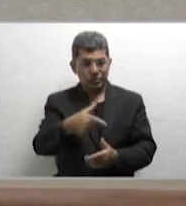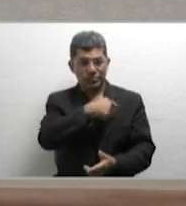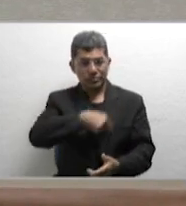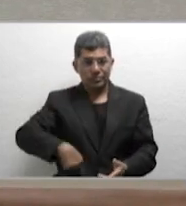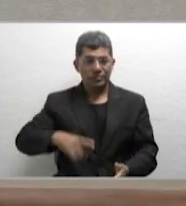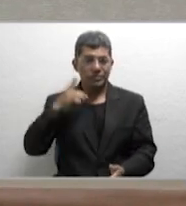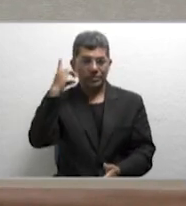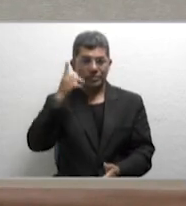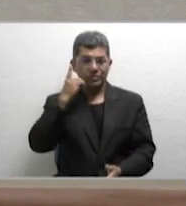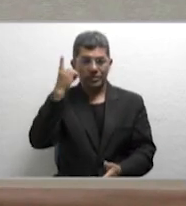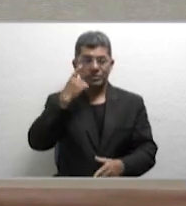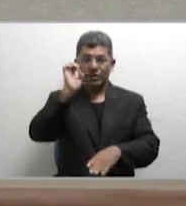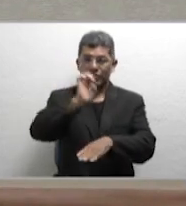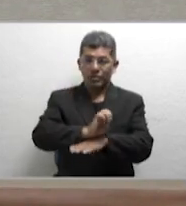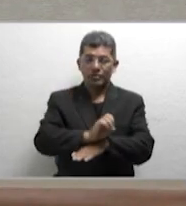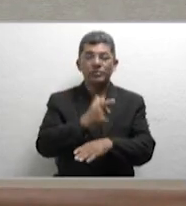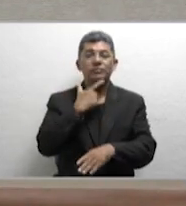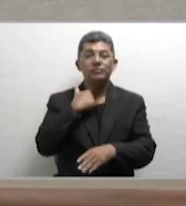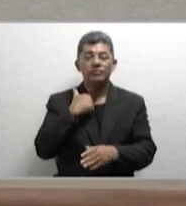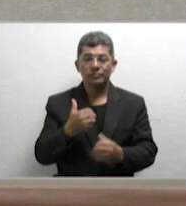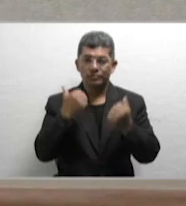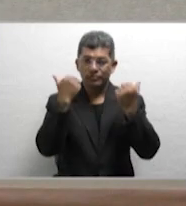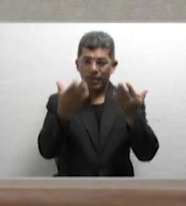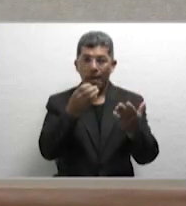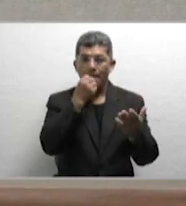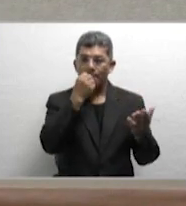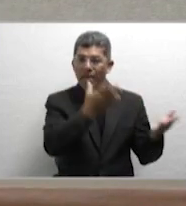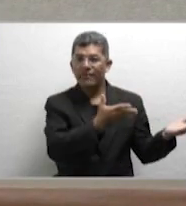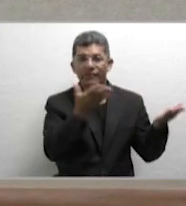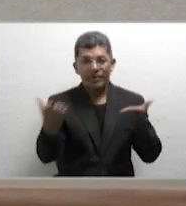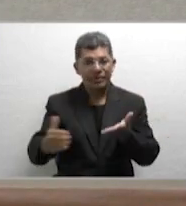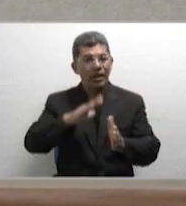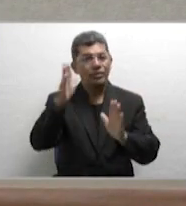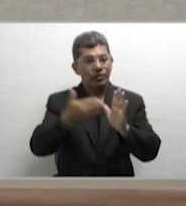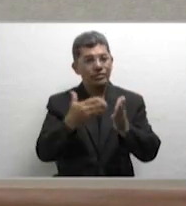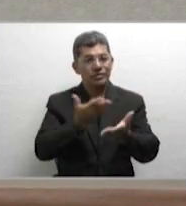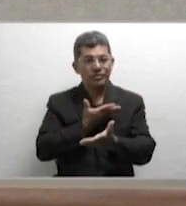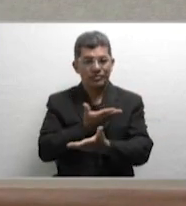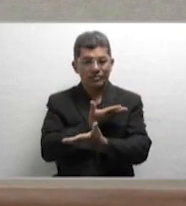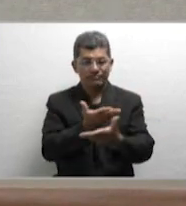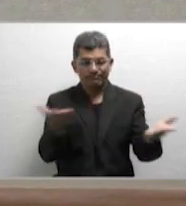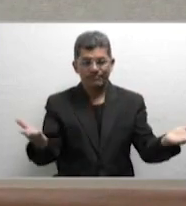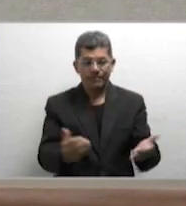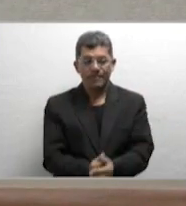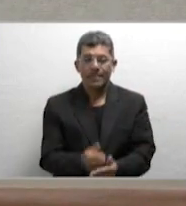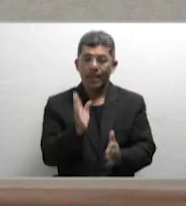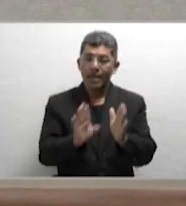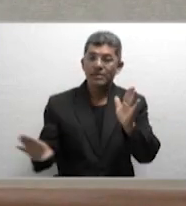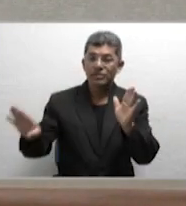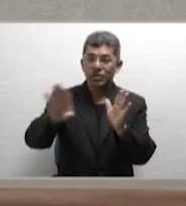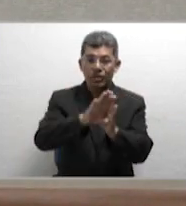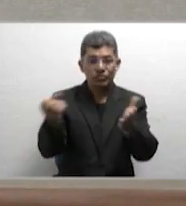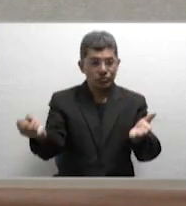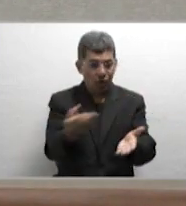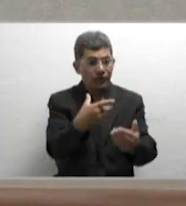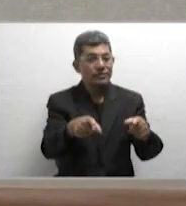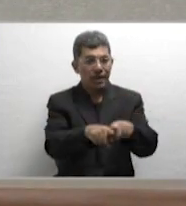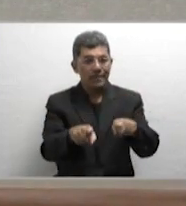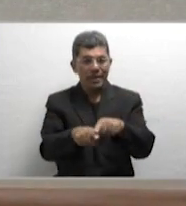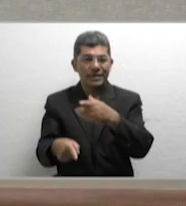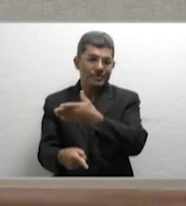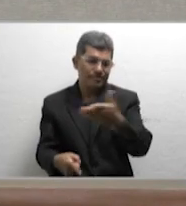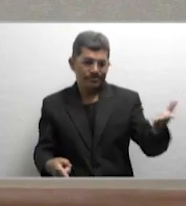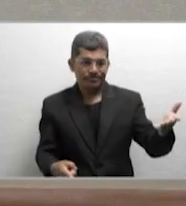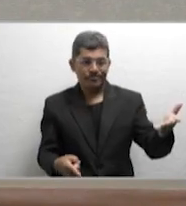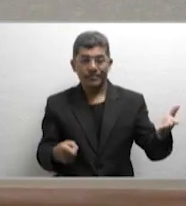deputado estadual, e desejar as boas-vindas a todos os colegas, principalmente aqueles que chegam agora a esta casa.